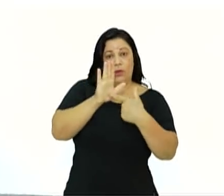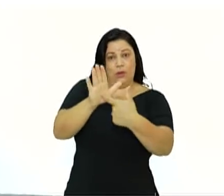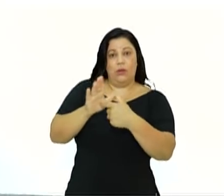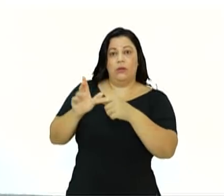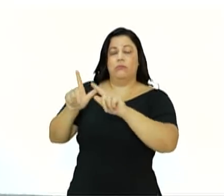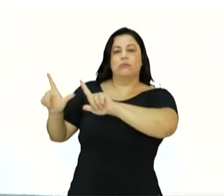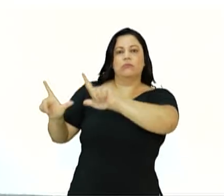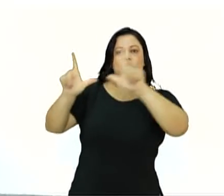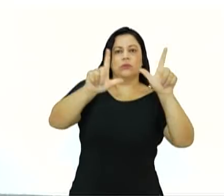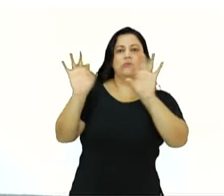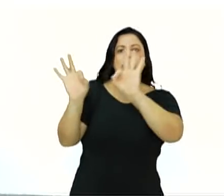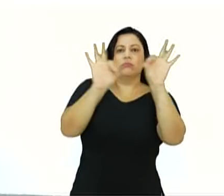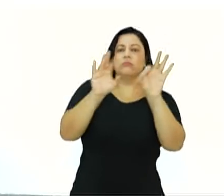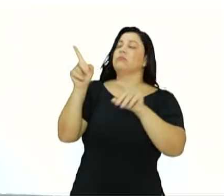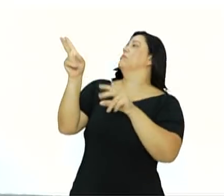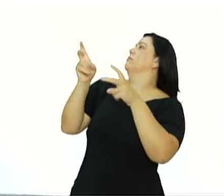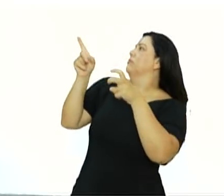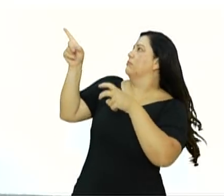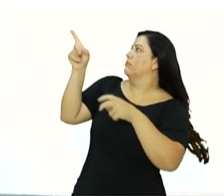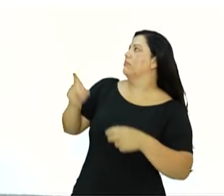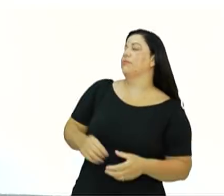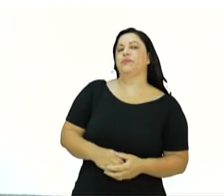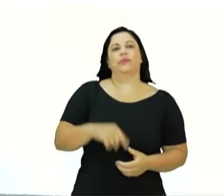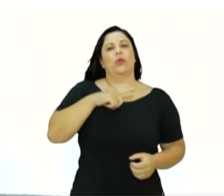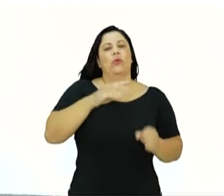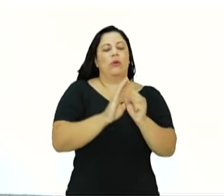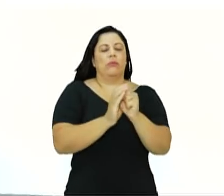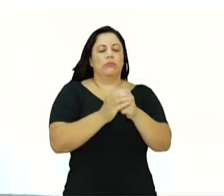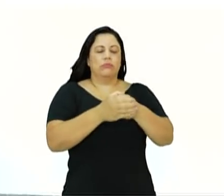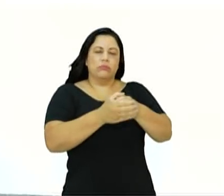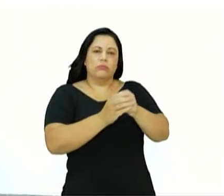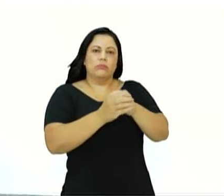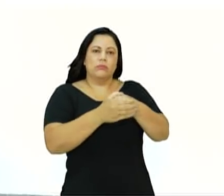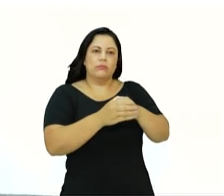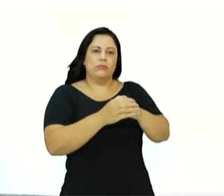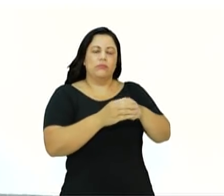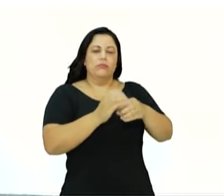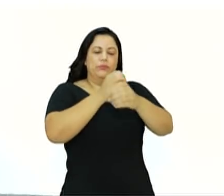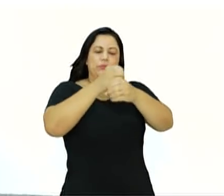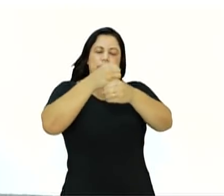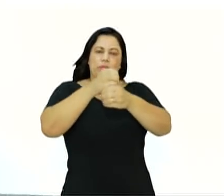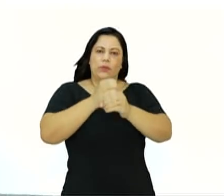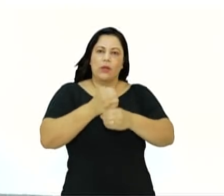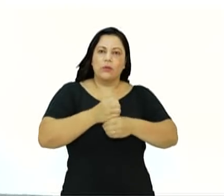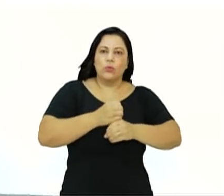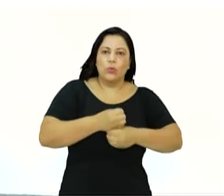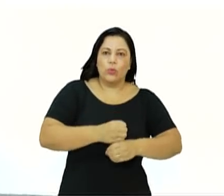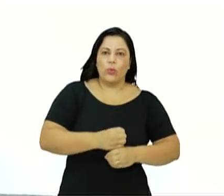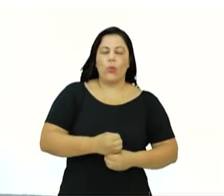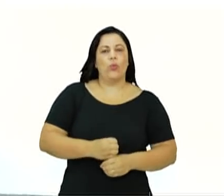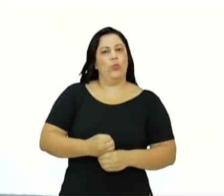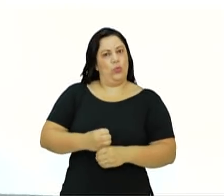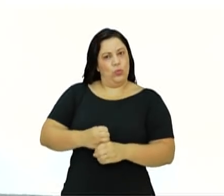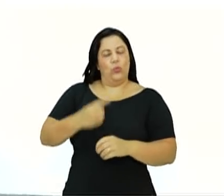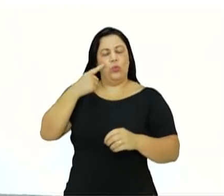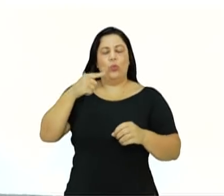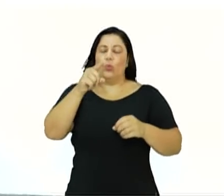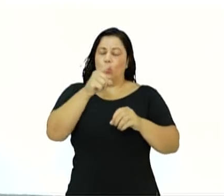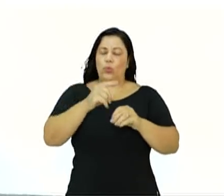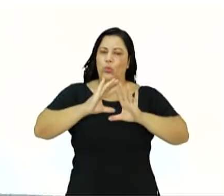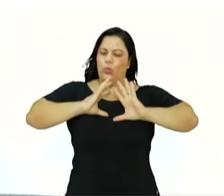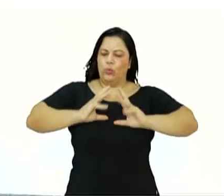imagens, né, onde se localizam essas cartilagens. Aqui você tem a coluna vertebral e os discos intervertebrais, que são feitos de